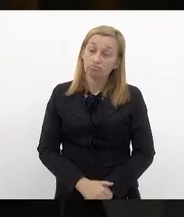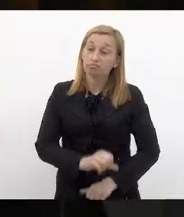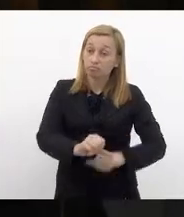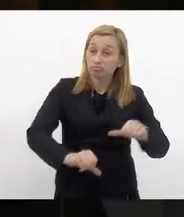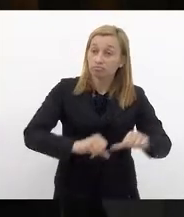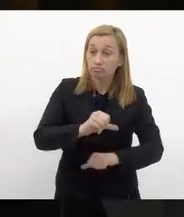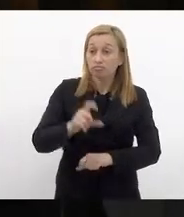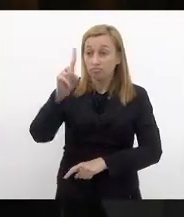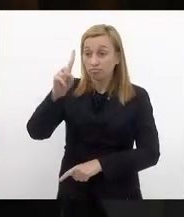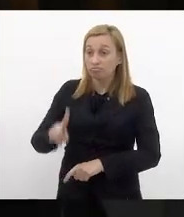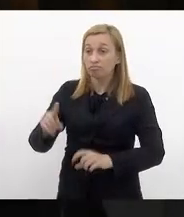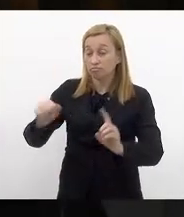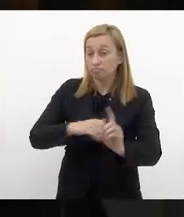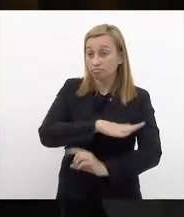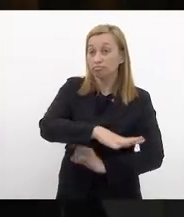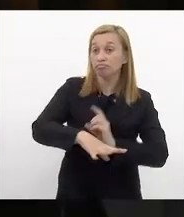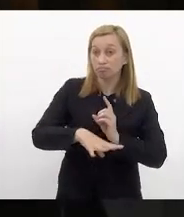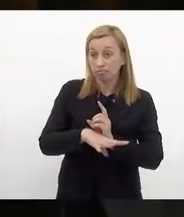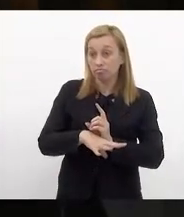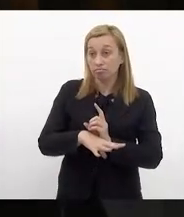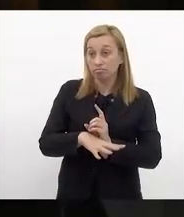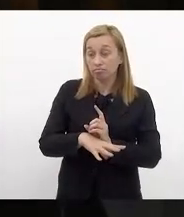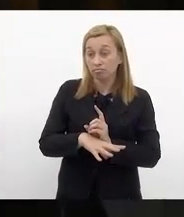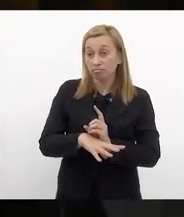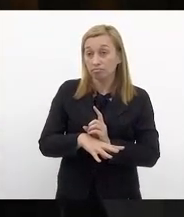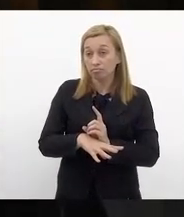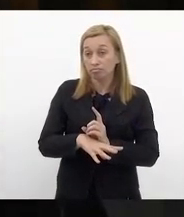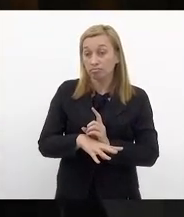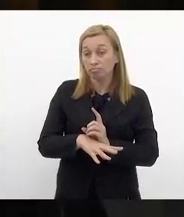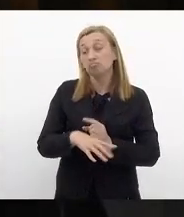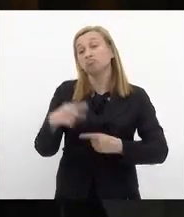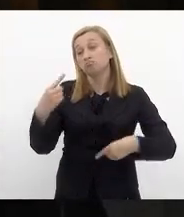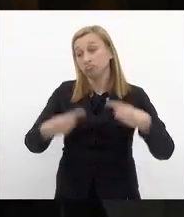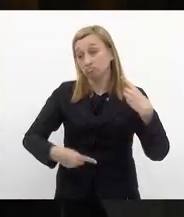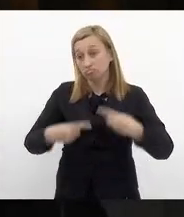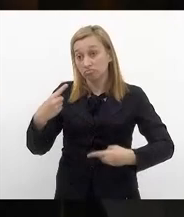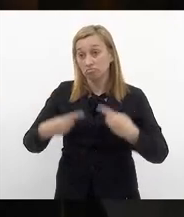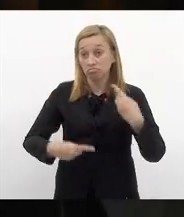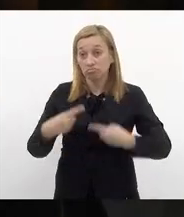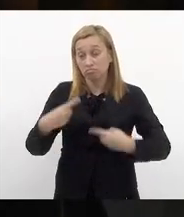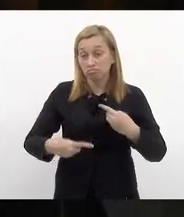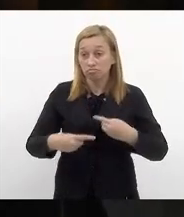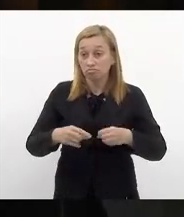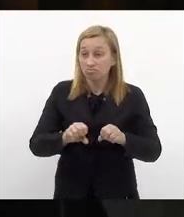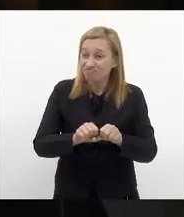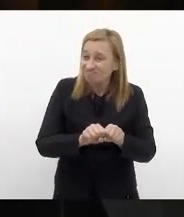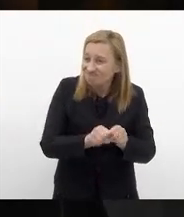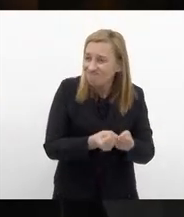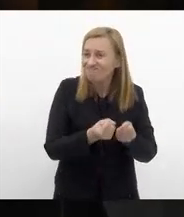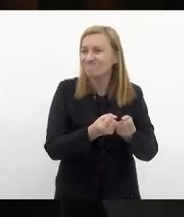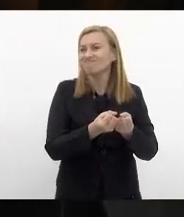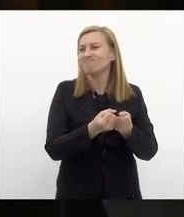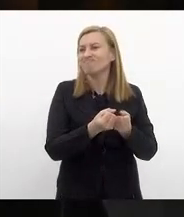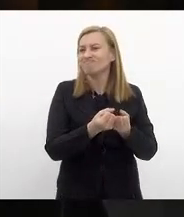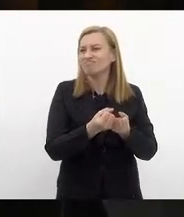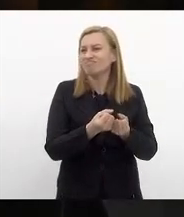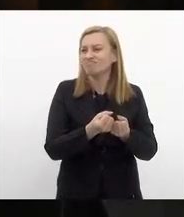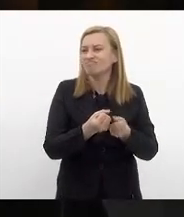transformar os direitos sociais, né, numa política destroçada, numa